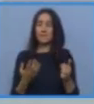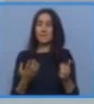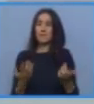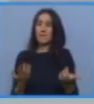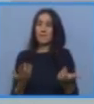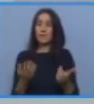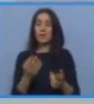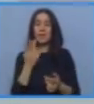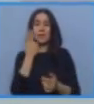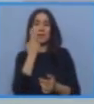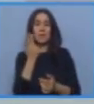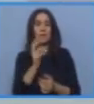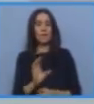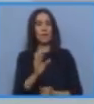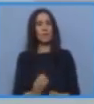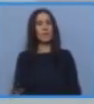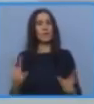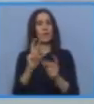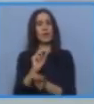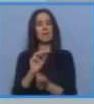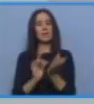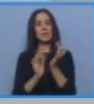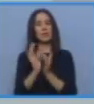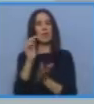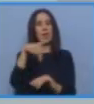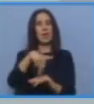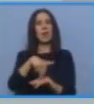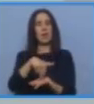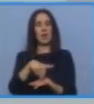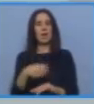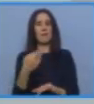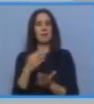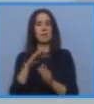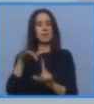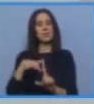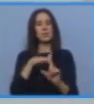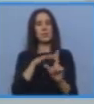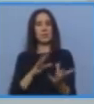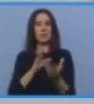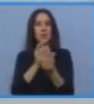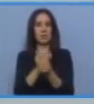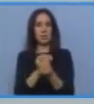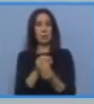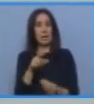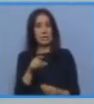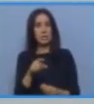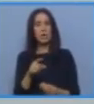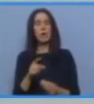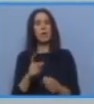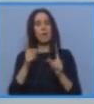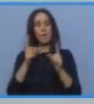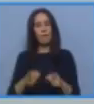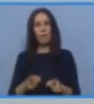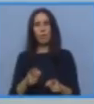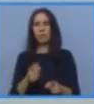É a nova forma de Jesus estar presente também com os seus discípulos. E isso foi inaugurado de forma